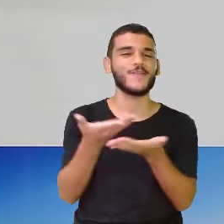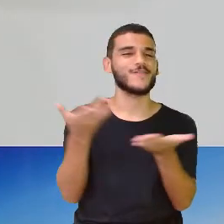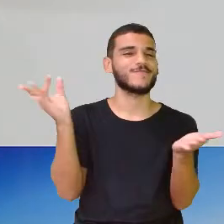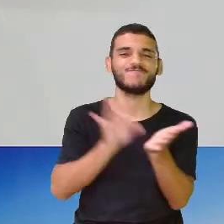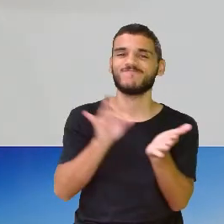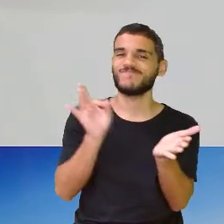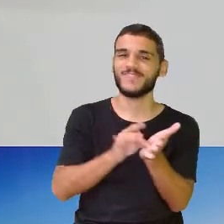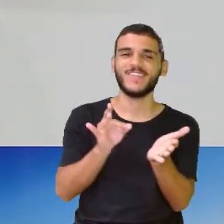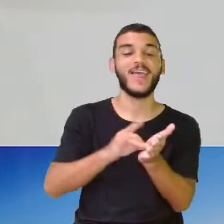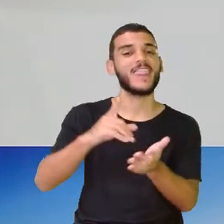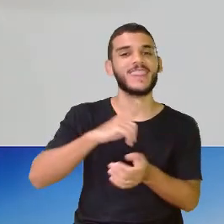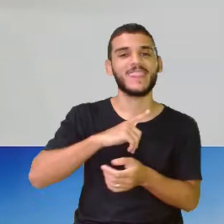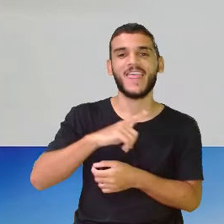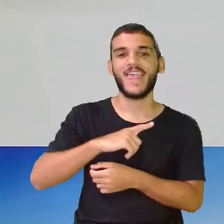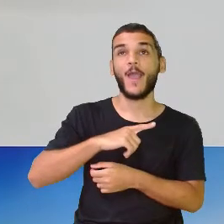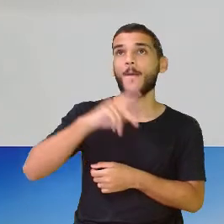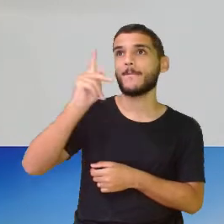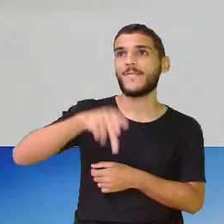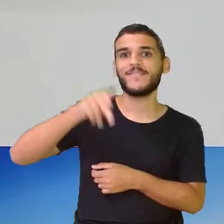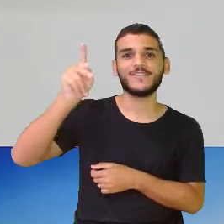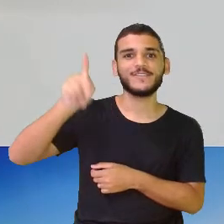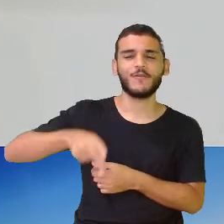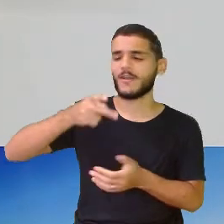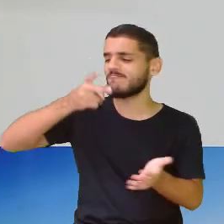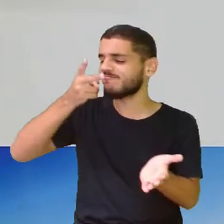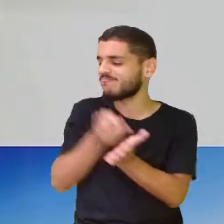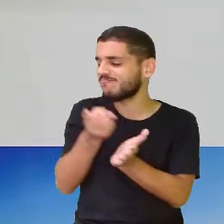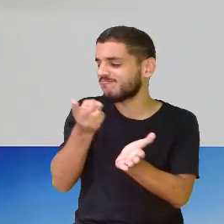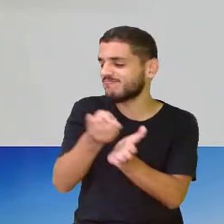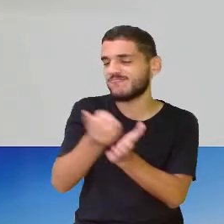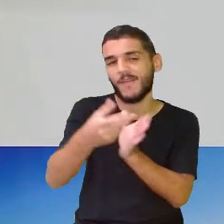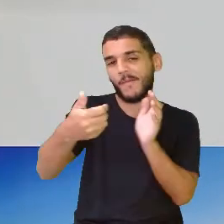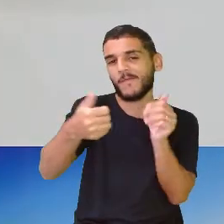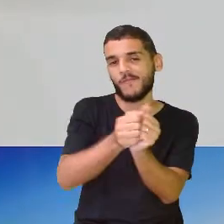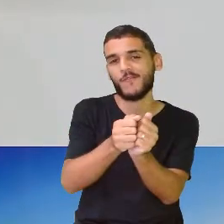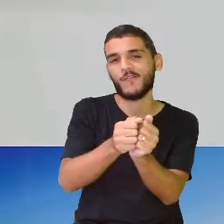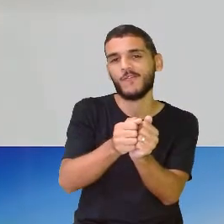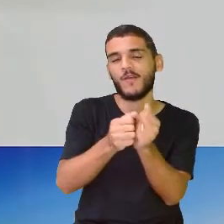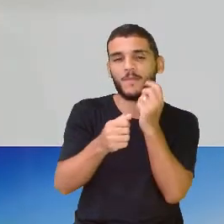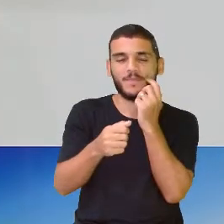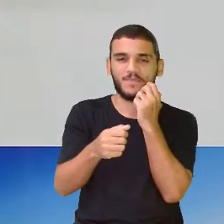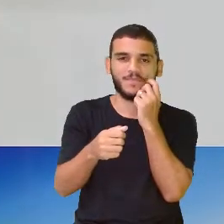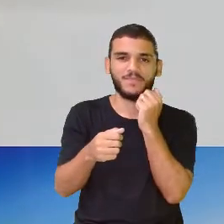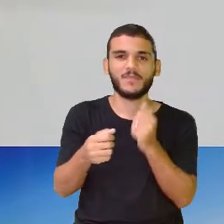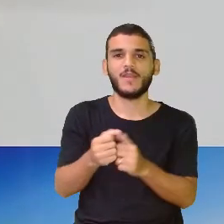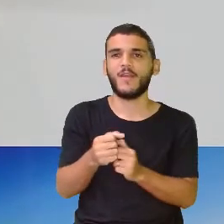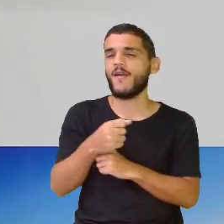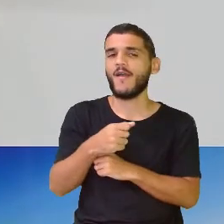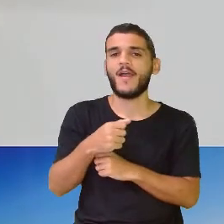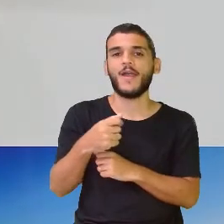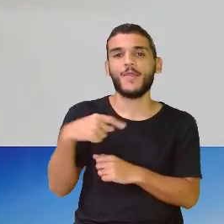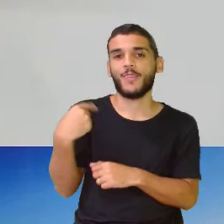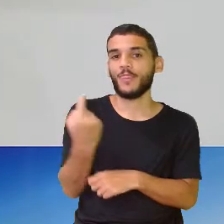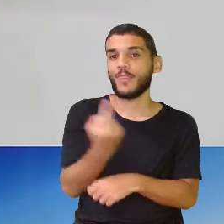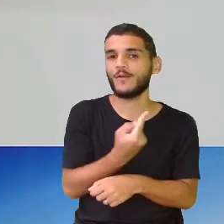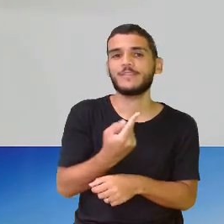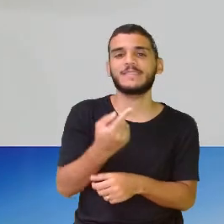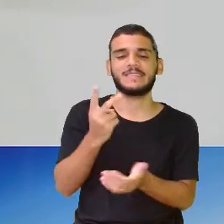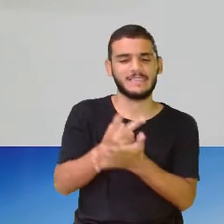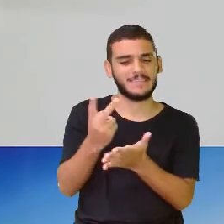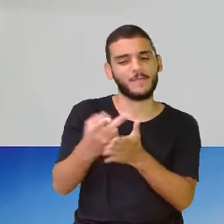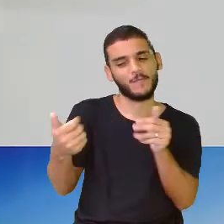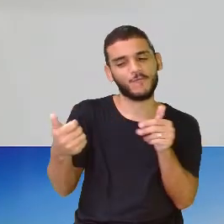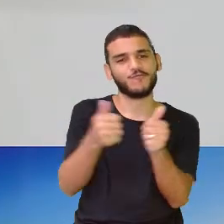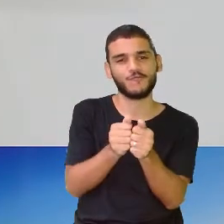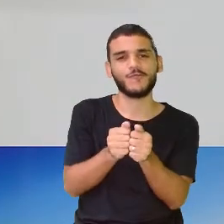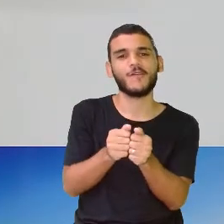temos aqui a presença de uma professora que está sempre comigo, não é? Na maioria das vezes, a gente é a dupla, eu